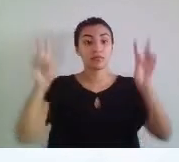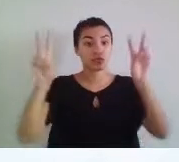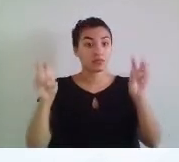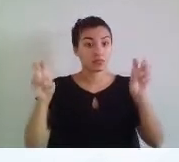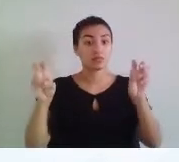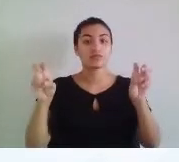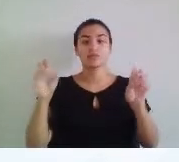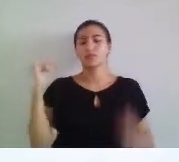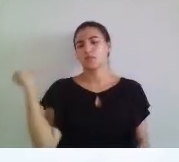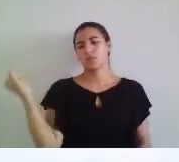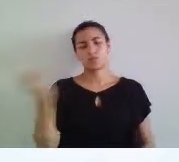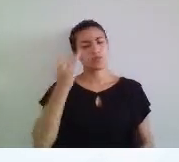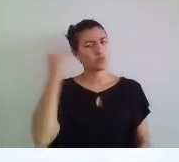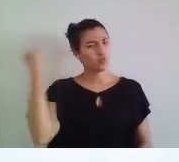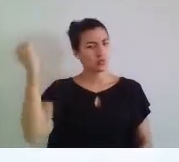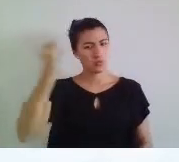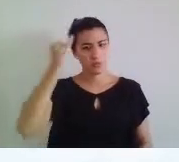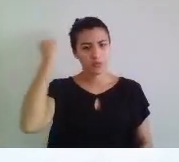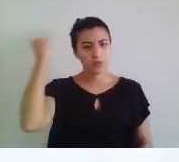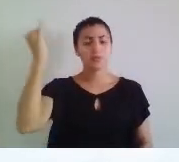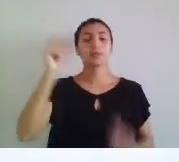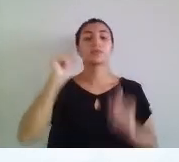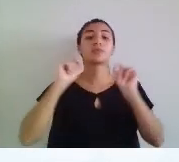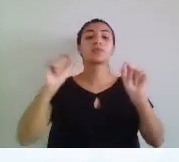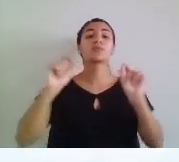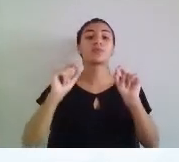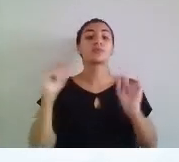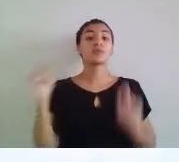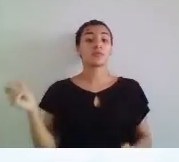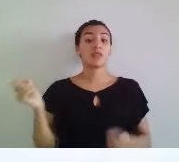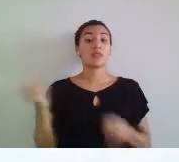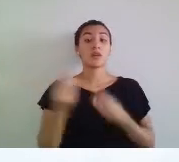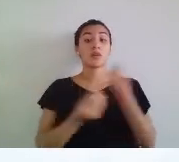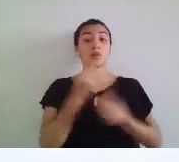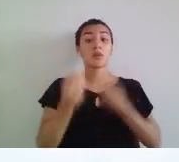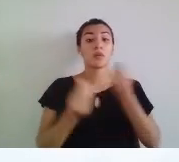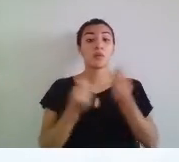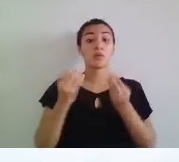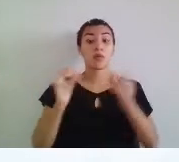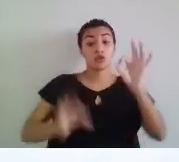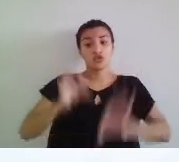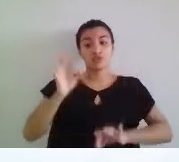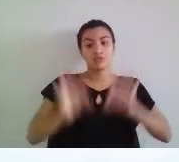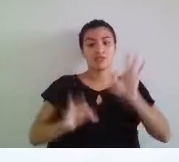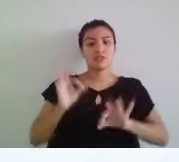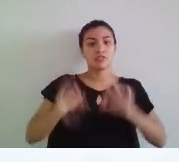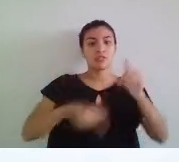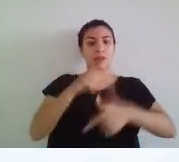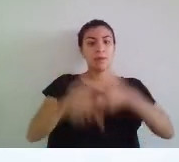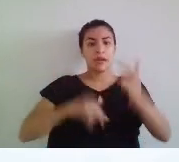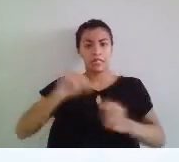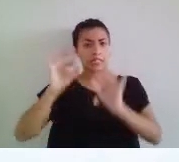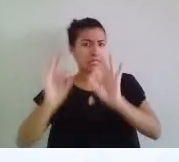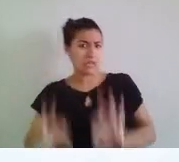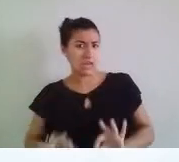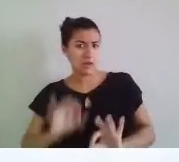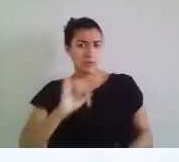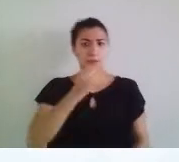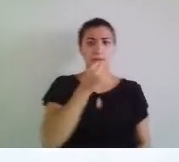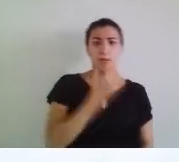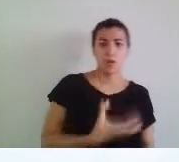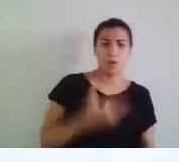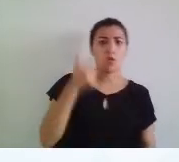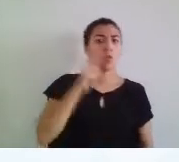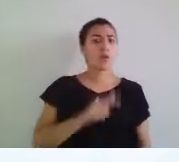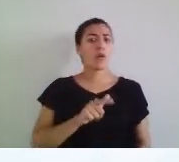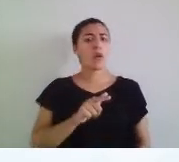extremamente importante, que é a ambivalência da justiça do trabalho. Eu tenho certeza que você aí, trabalhador,